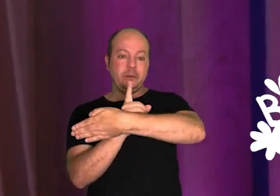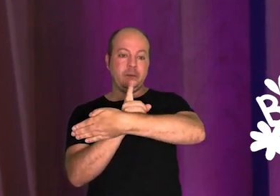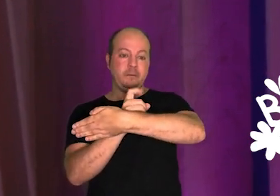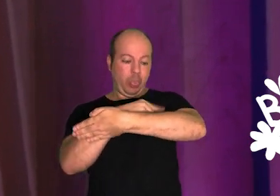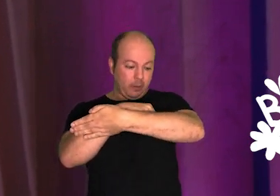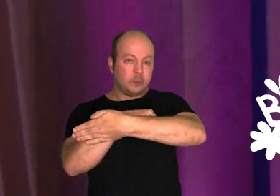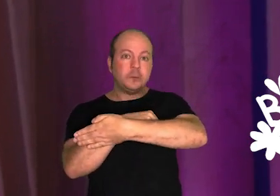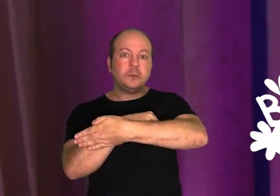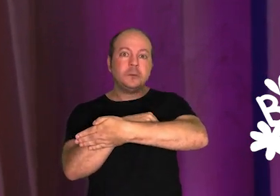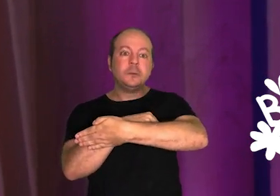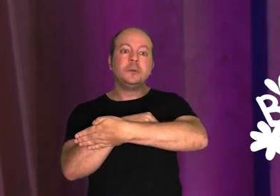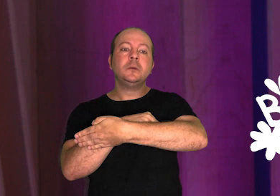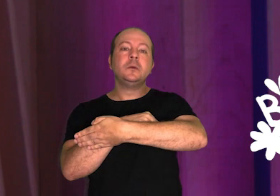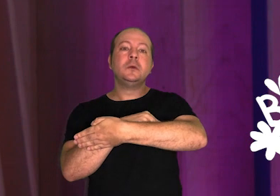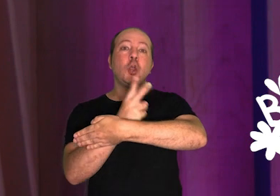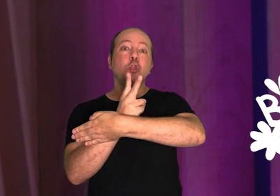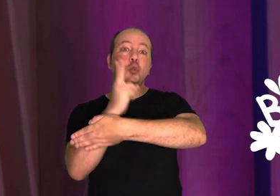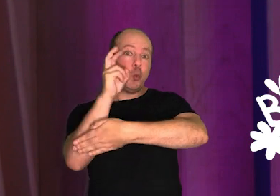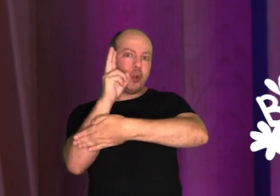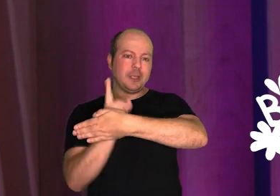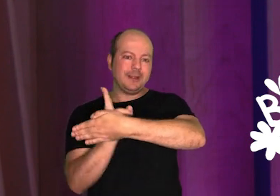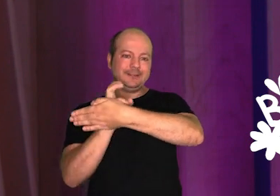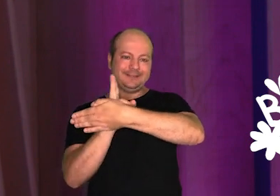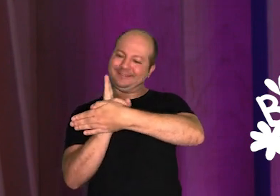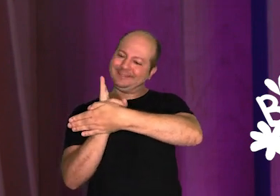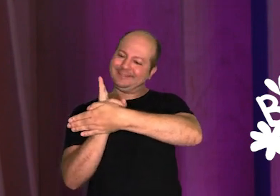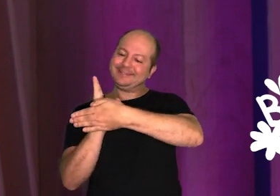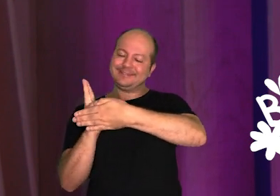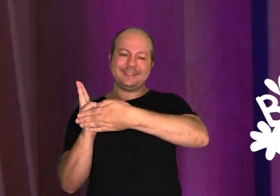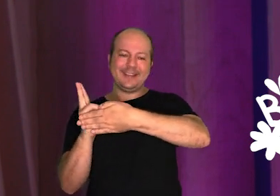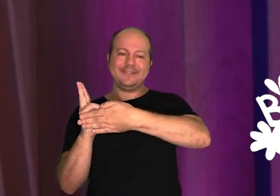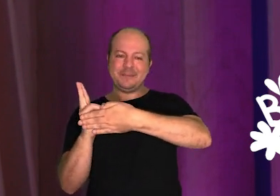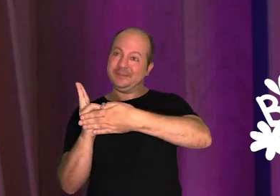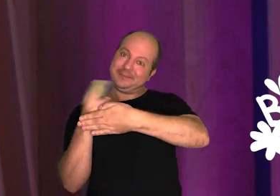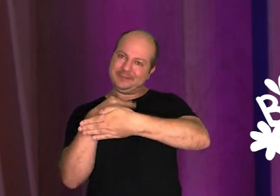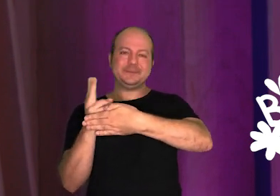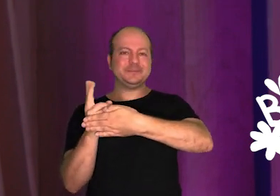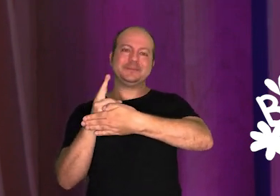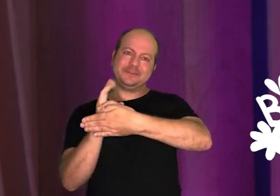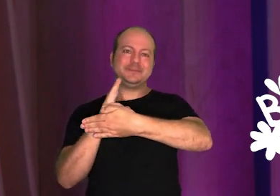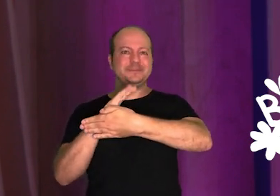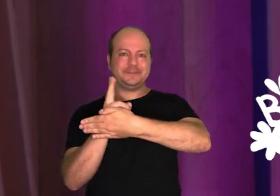E mergulha. Duas minhocas se encontram. Ei, que legal. Vamos passear? Vamos.